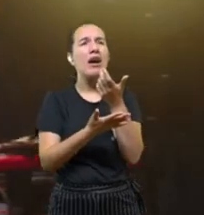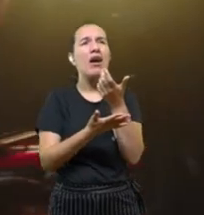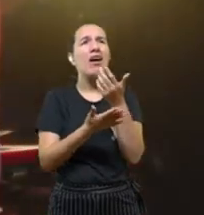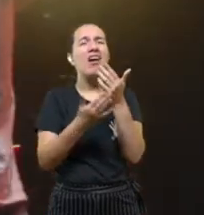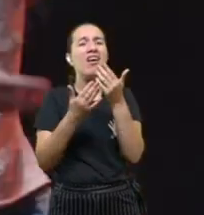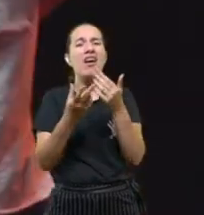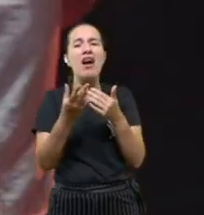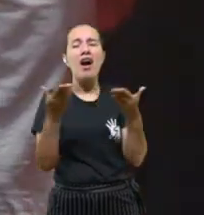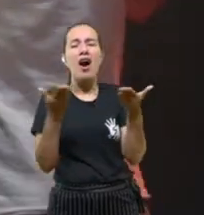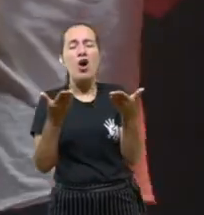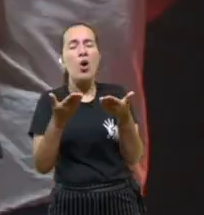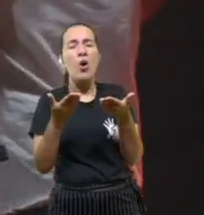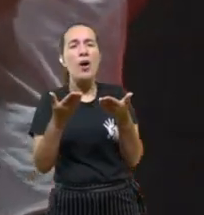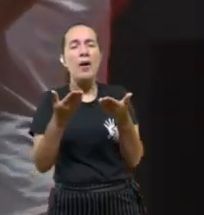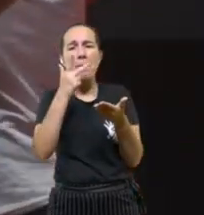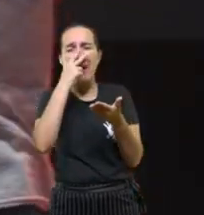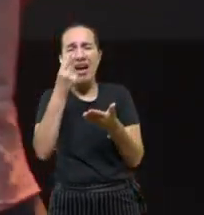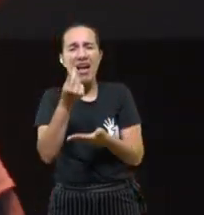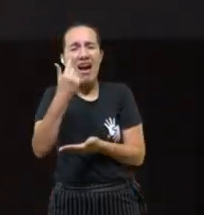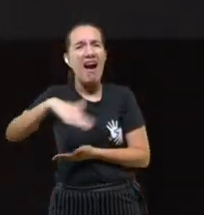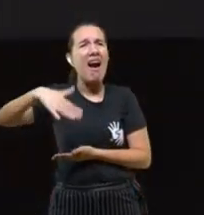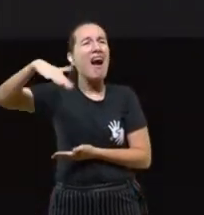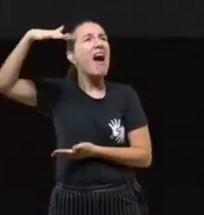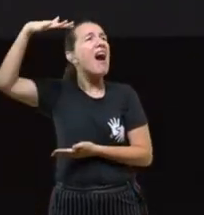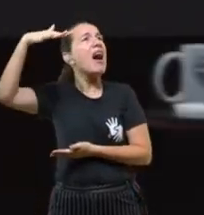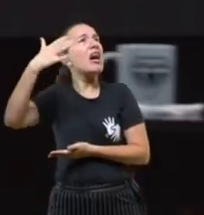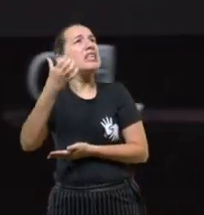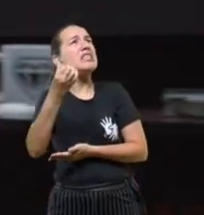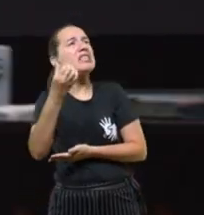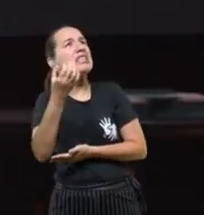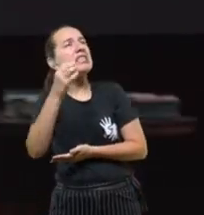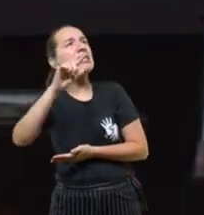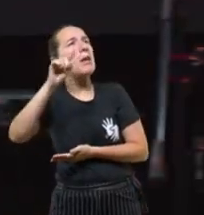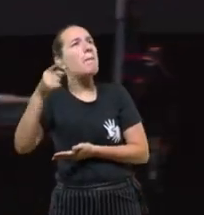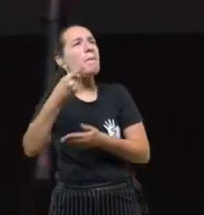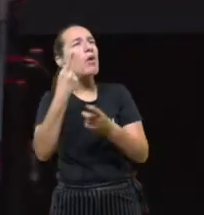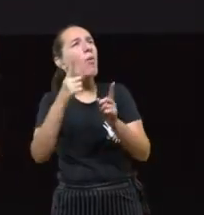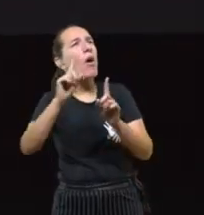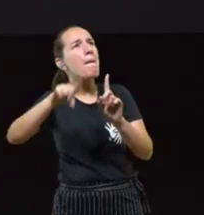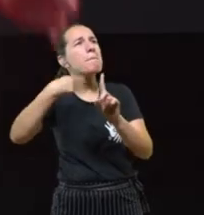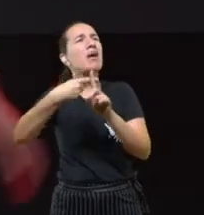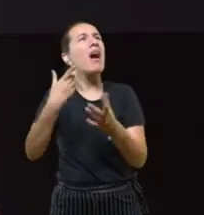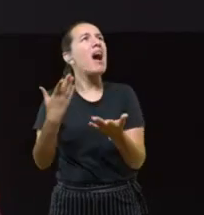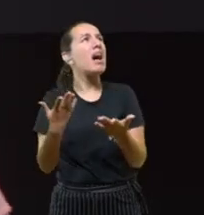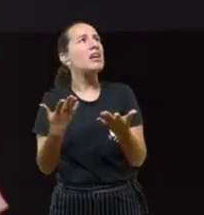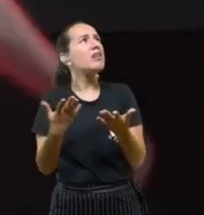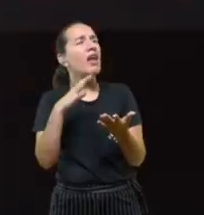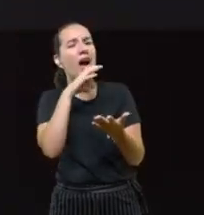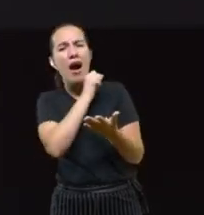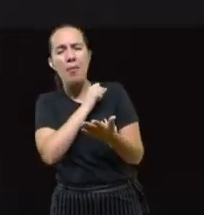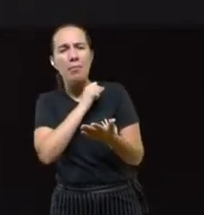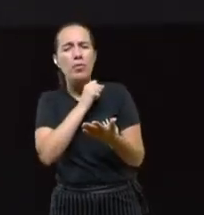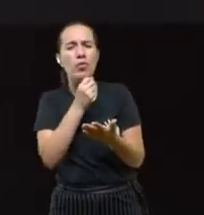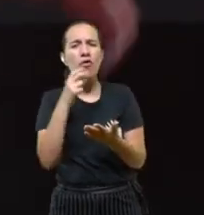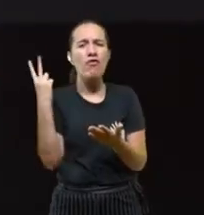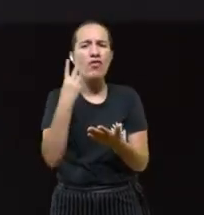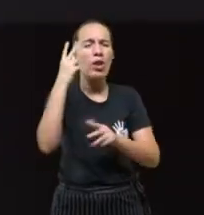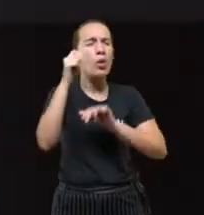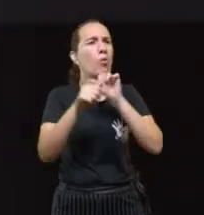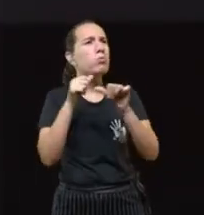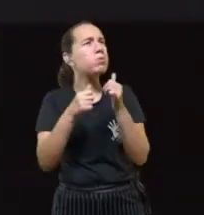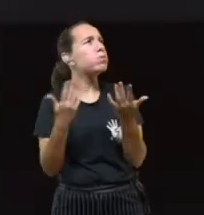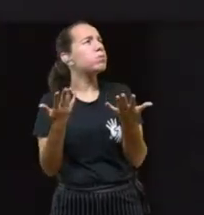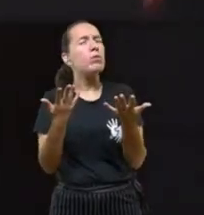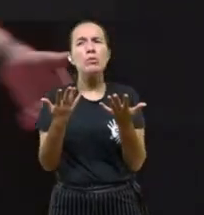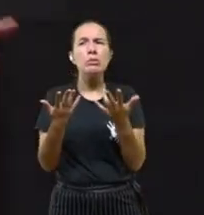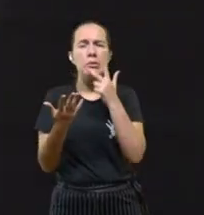ou mais do que eles estão pedindo. É muito doido agora como essas coisas estão acontecendo. Eu tinha feito